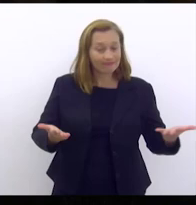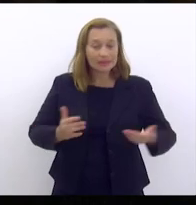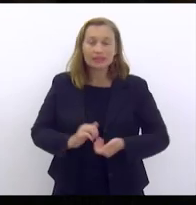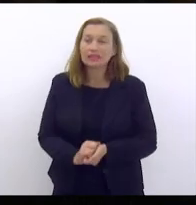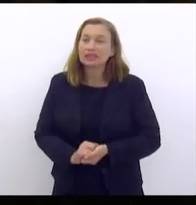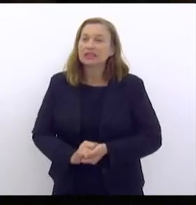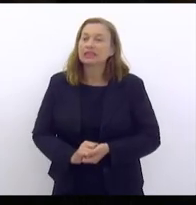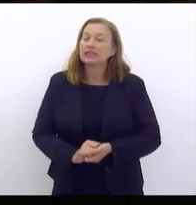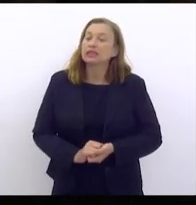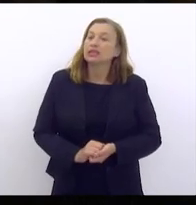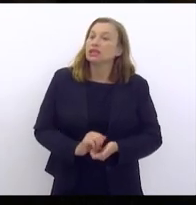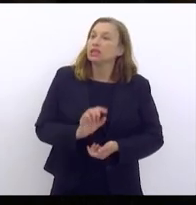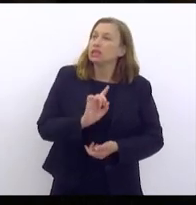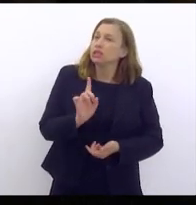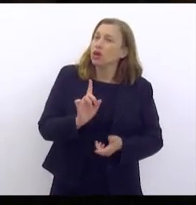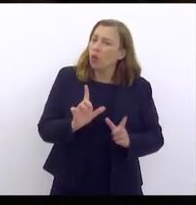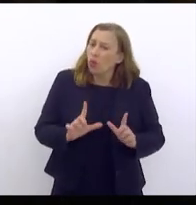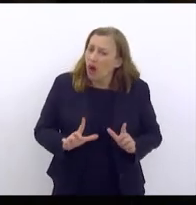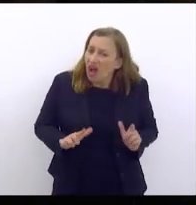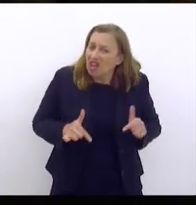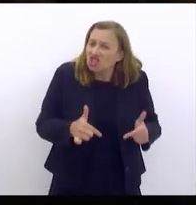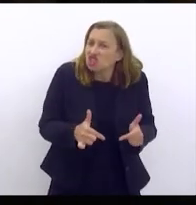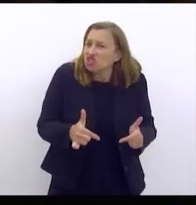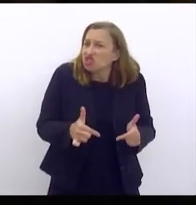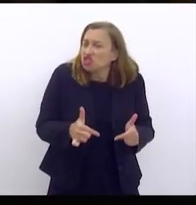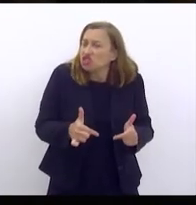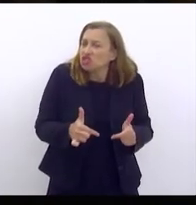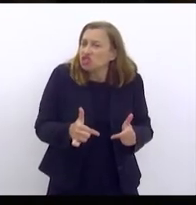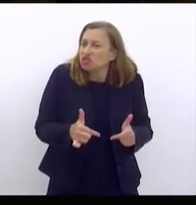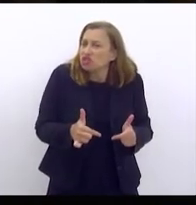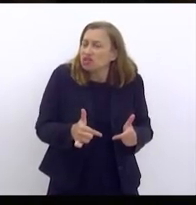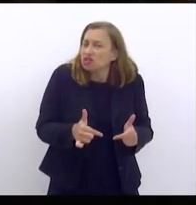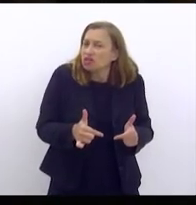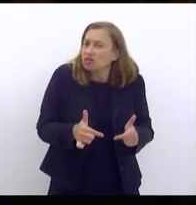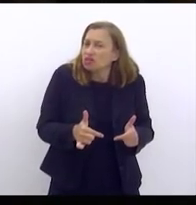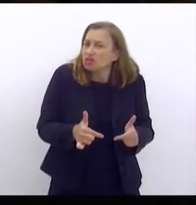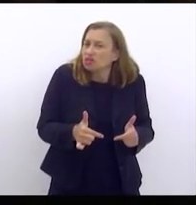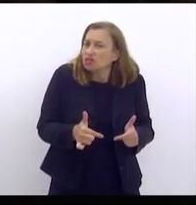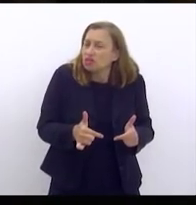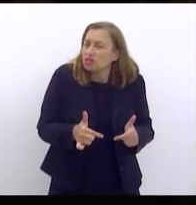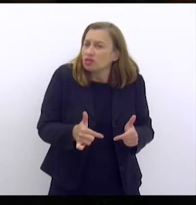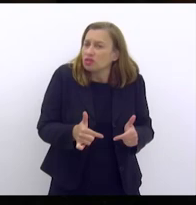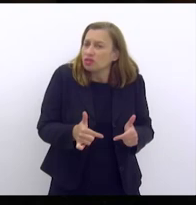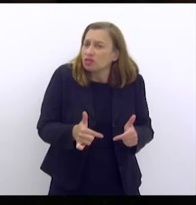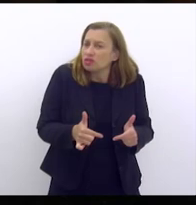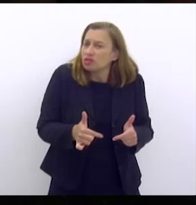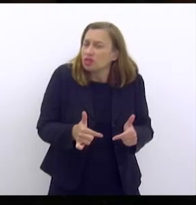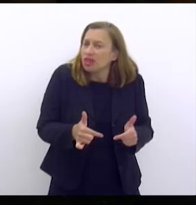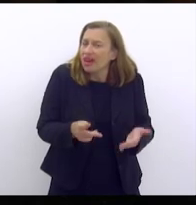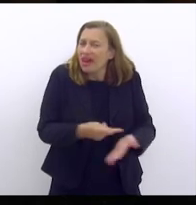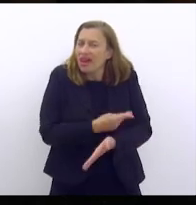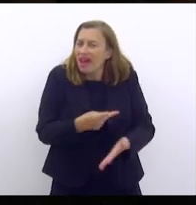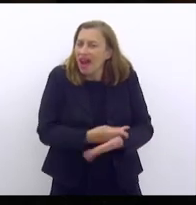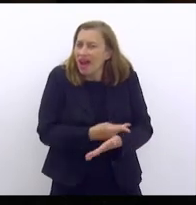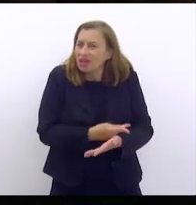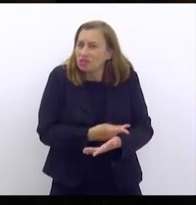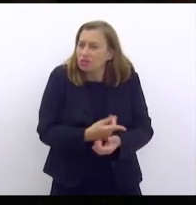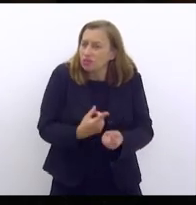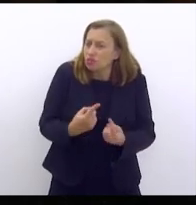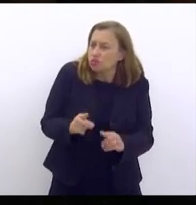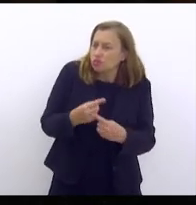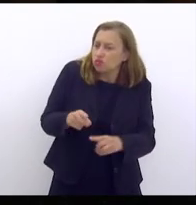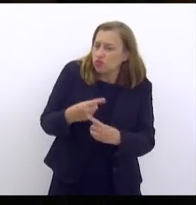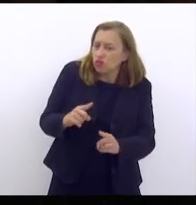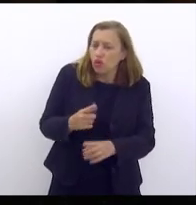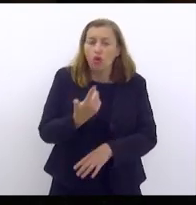E não reagir diante de qualquer provocação. De outro